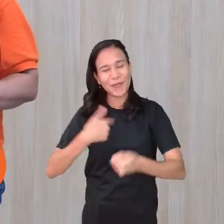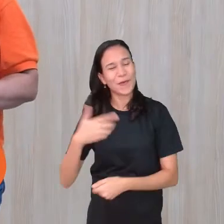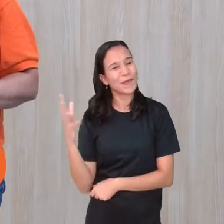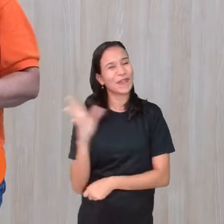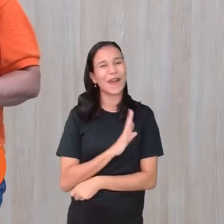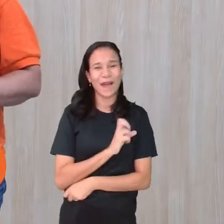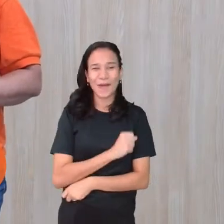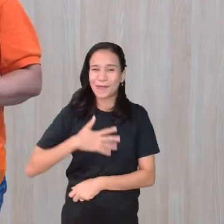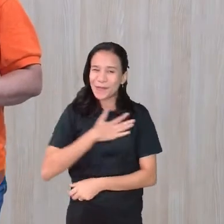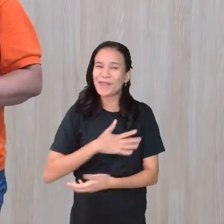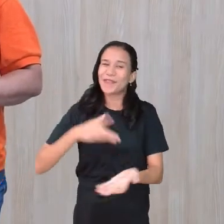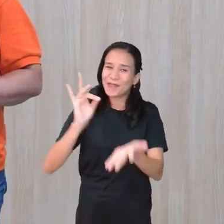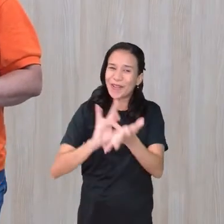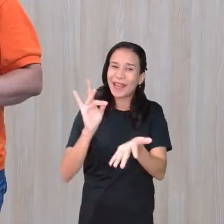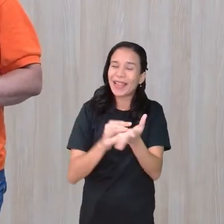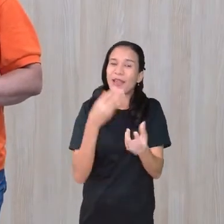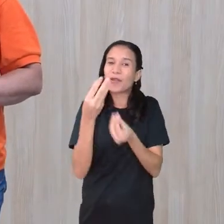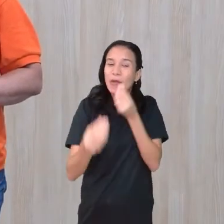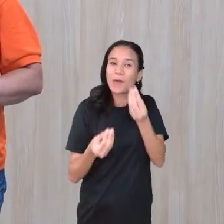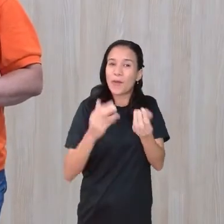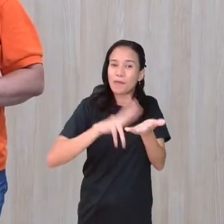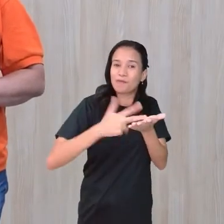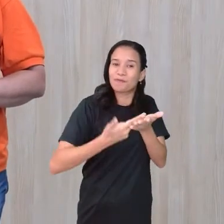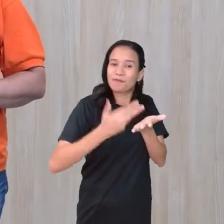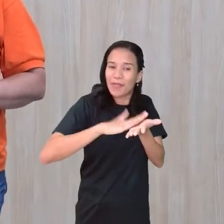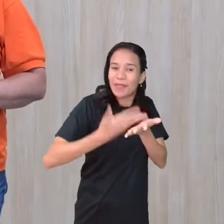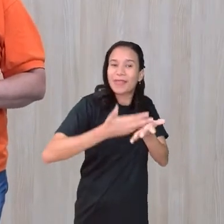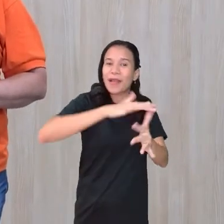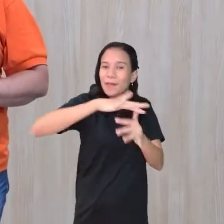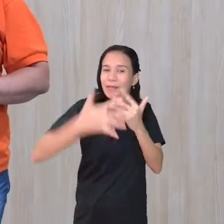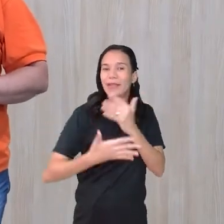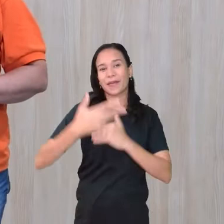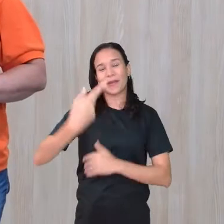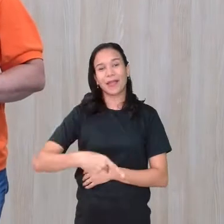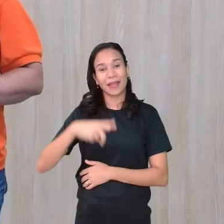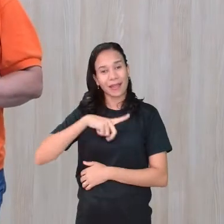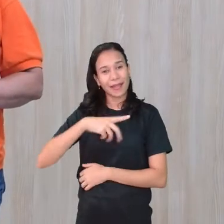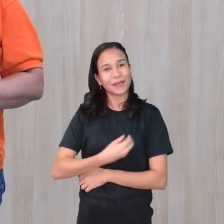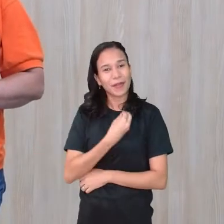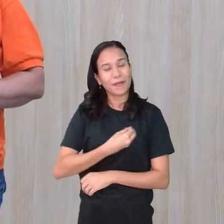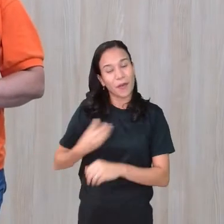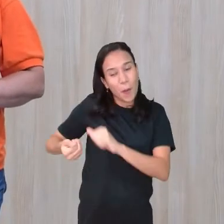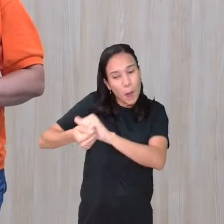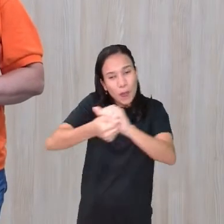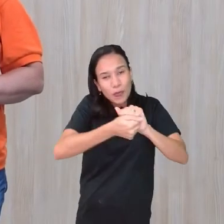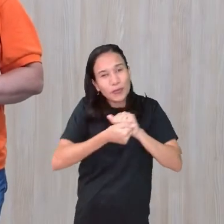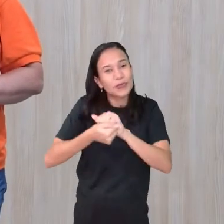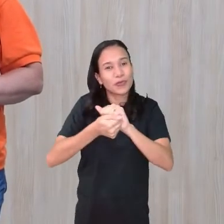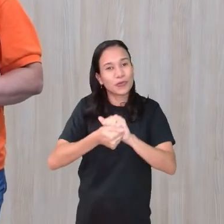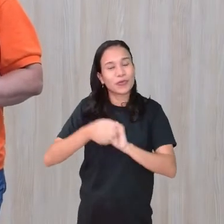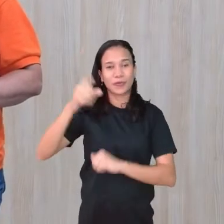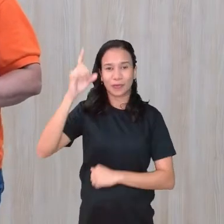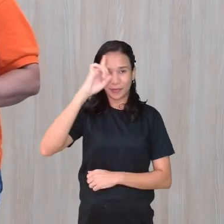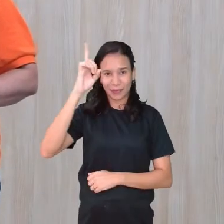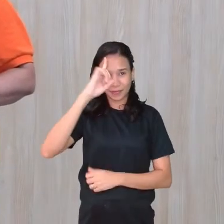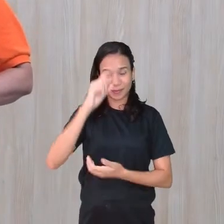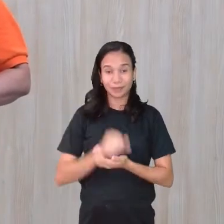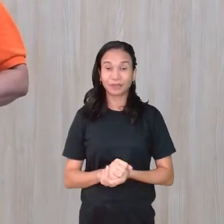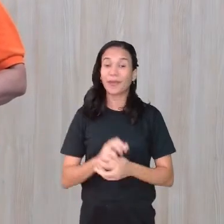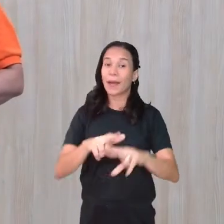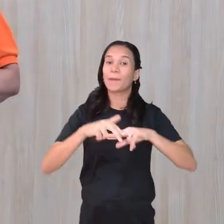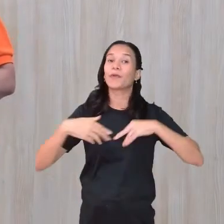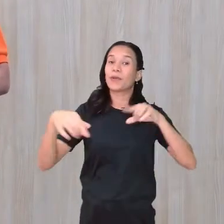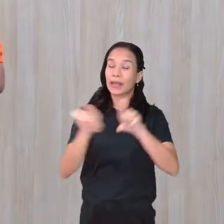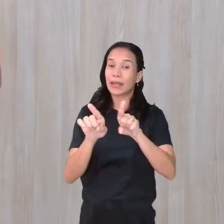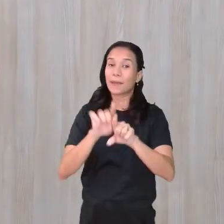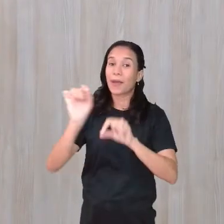fã, sabe, desses intérpretes que estão aqui conosco todos os dias. E eu tenho